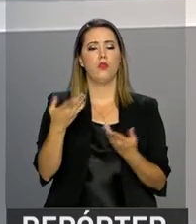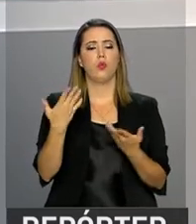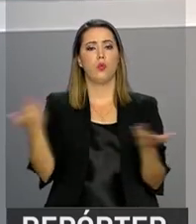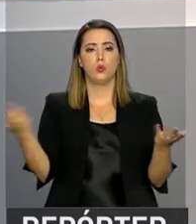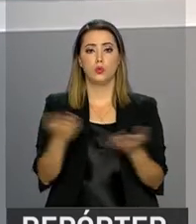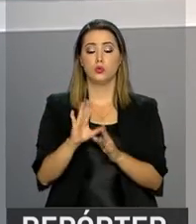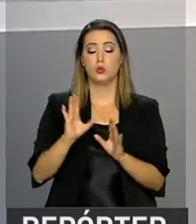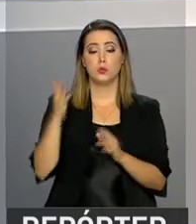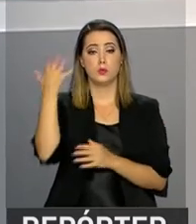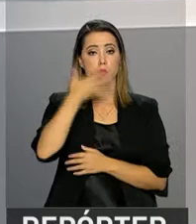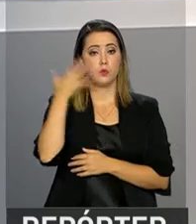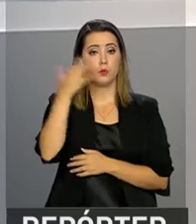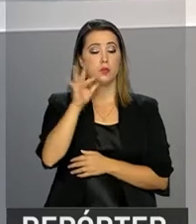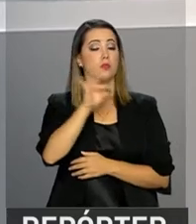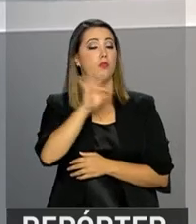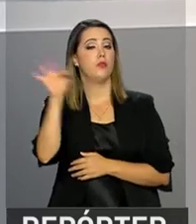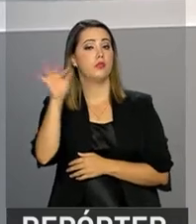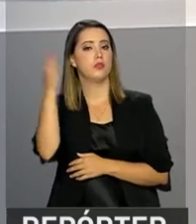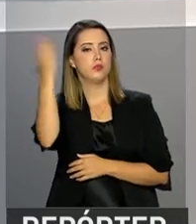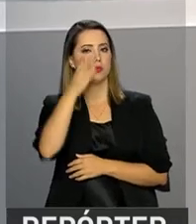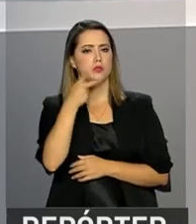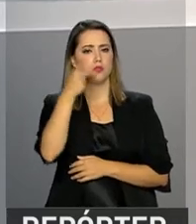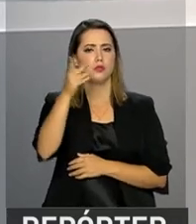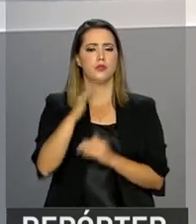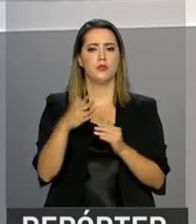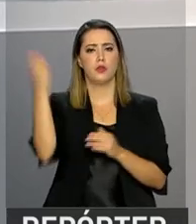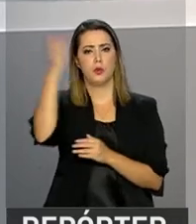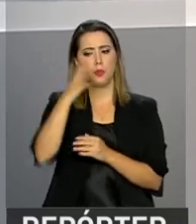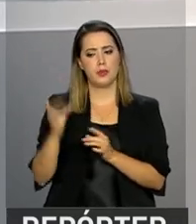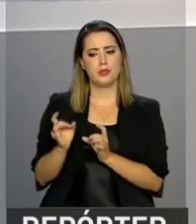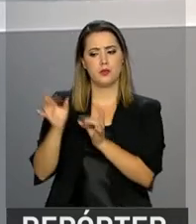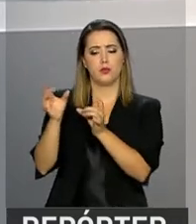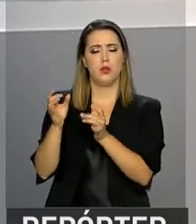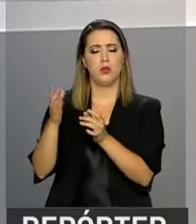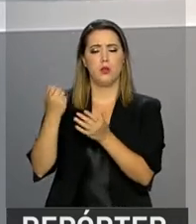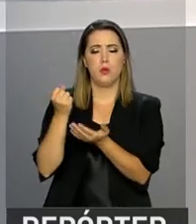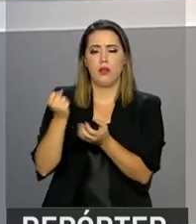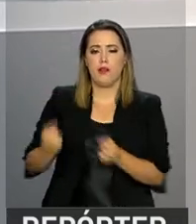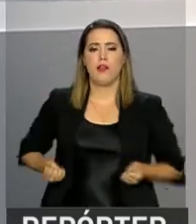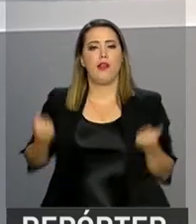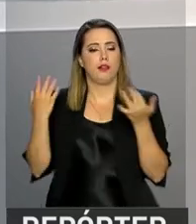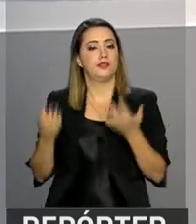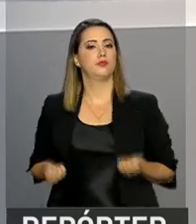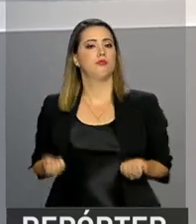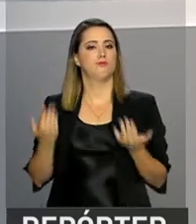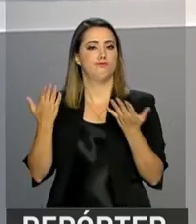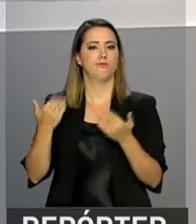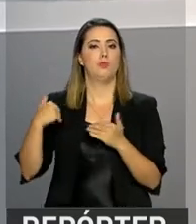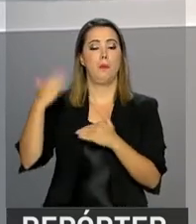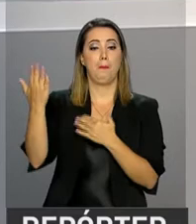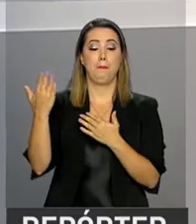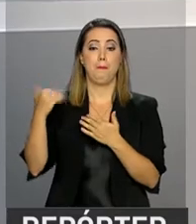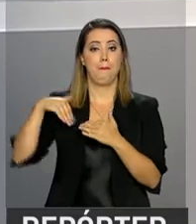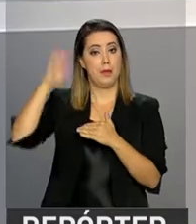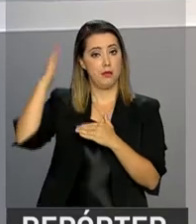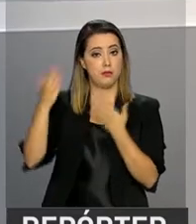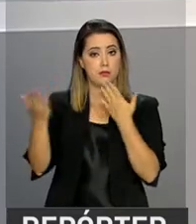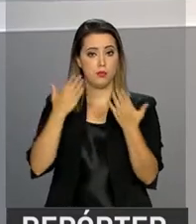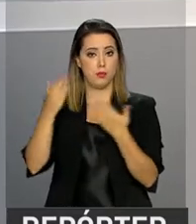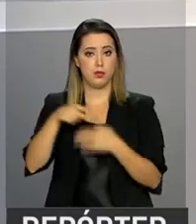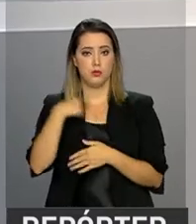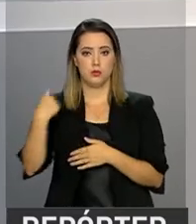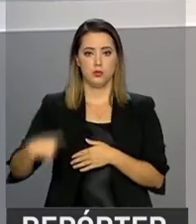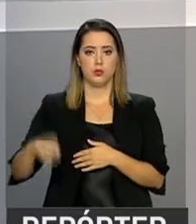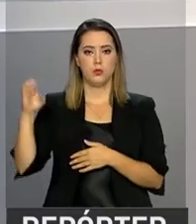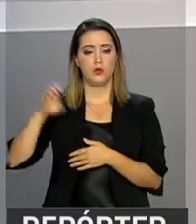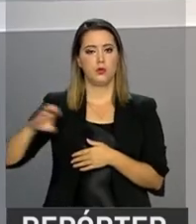com a previdência no brasil supera o de países como o japão e outros da europa nações que proporcionalmente tem mais idosos